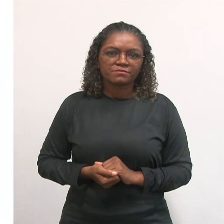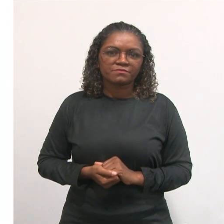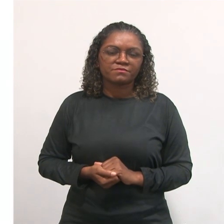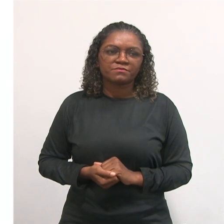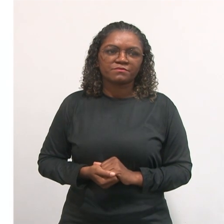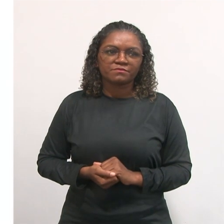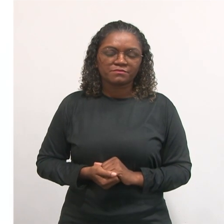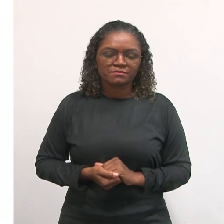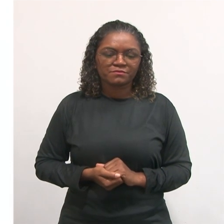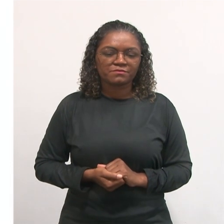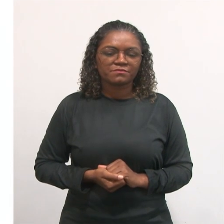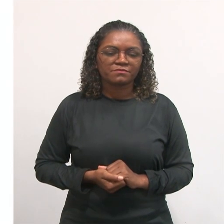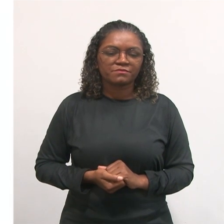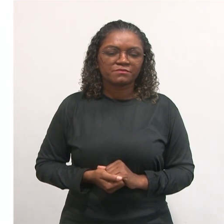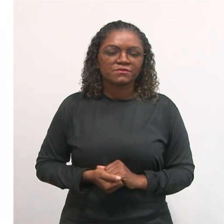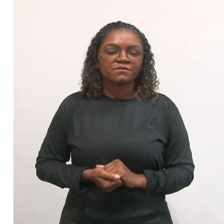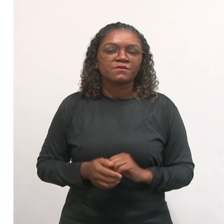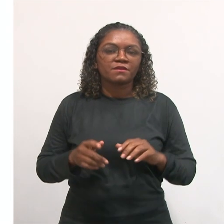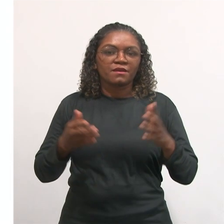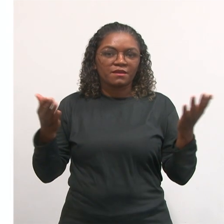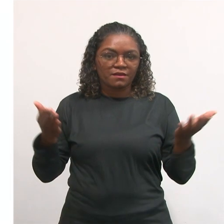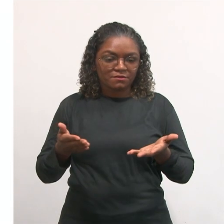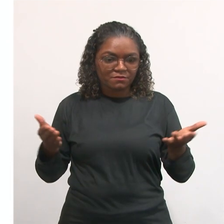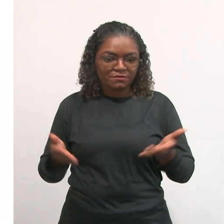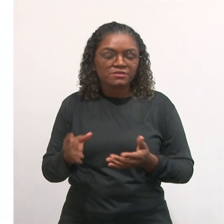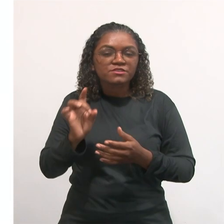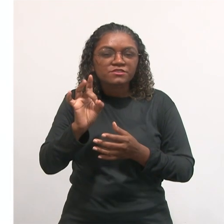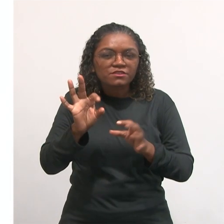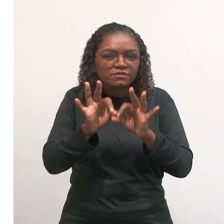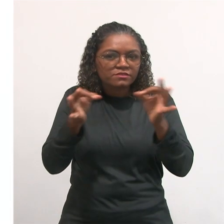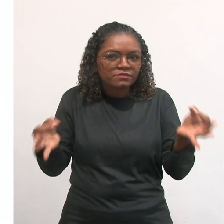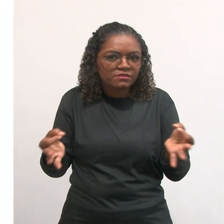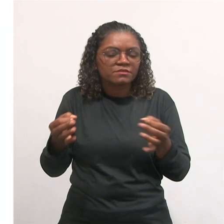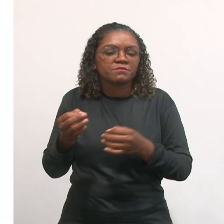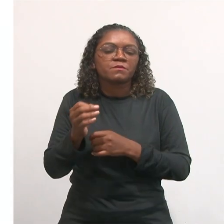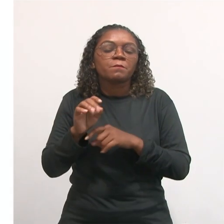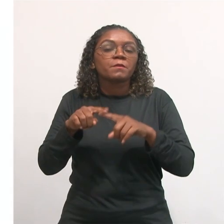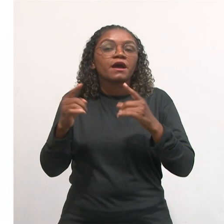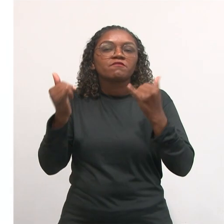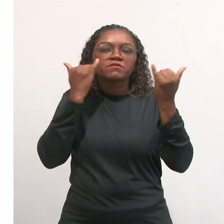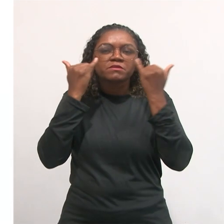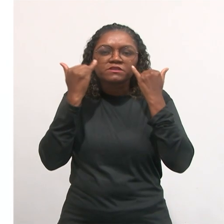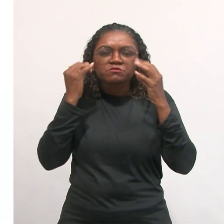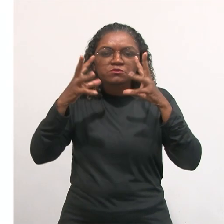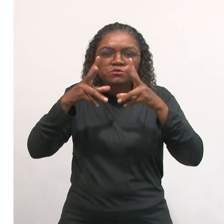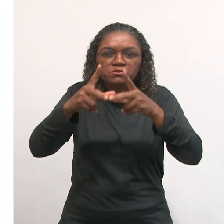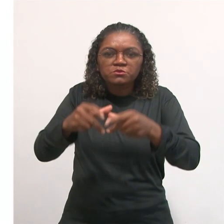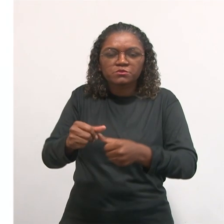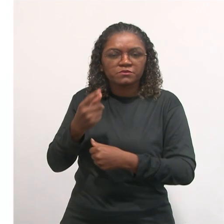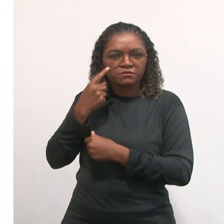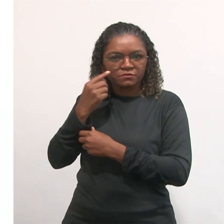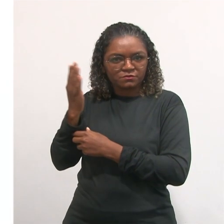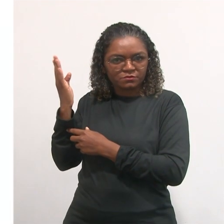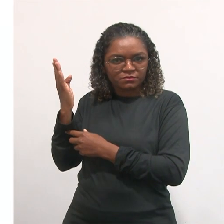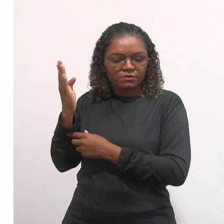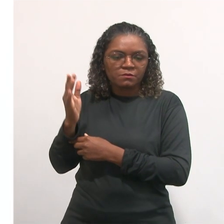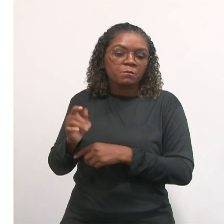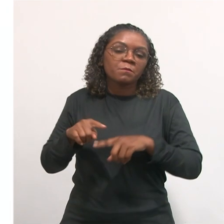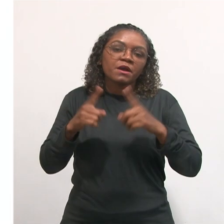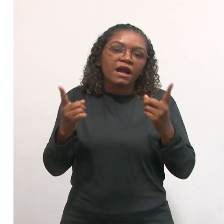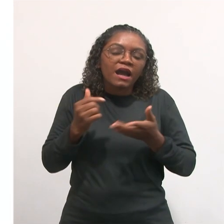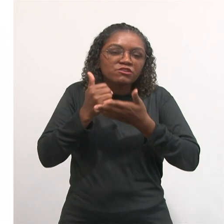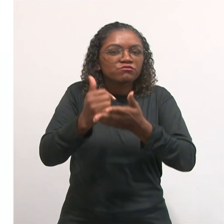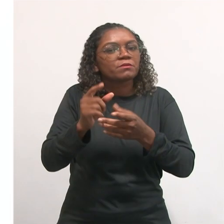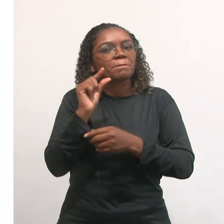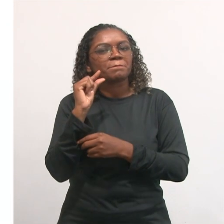desses dados, do jeito que eles estão aqui apresentados aqui, eles ainda não contribuem muito para fazer a apresentação.